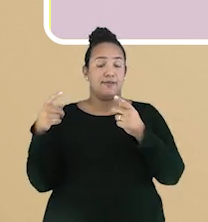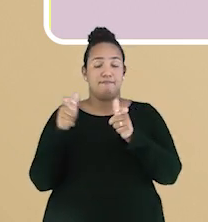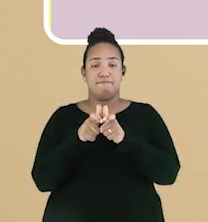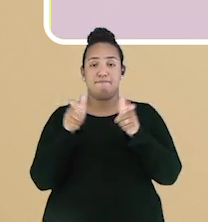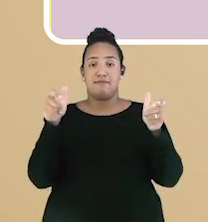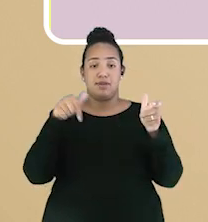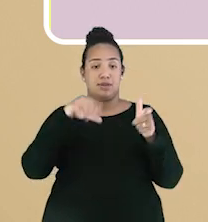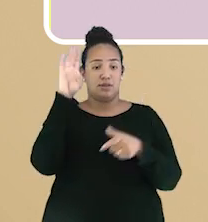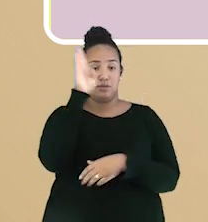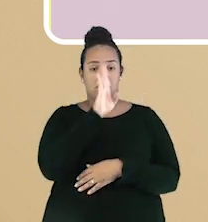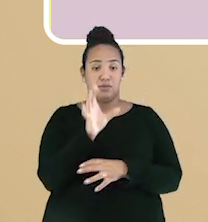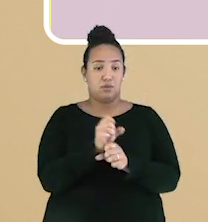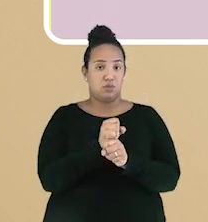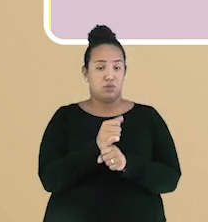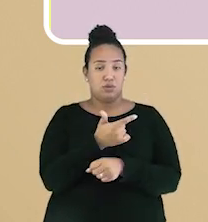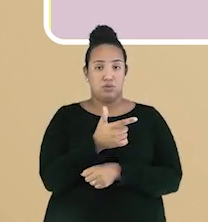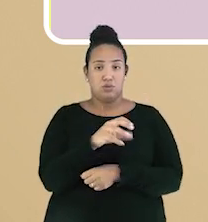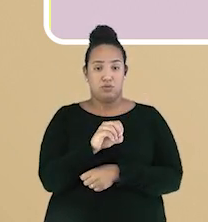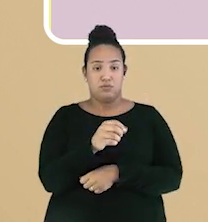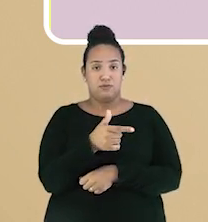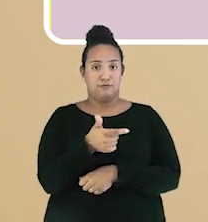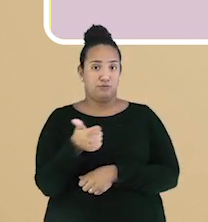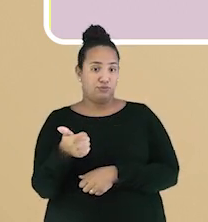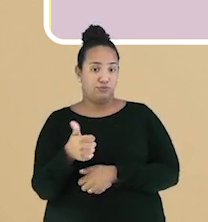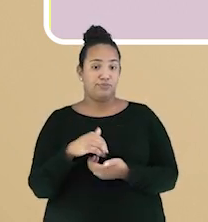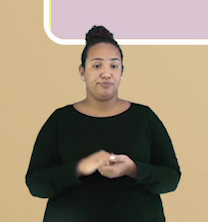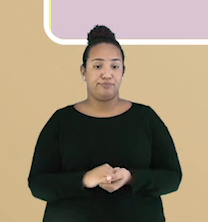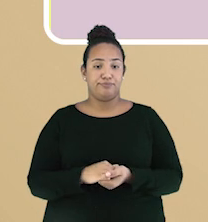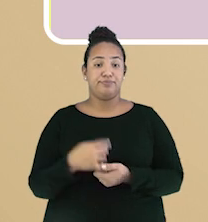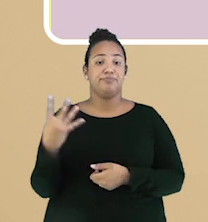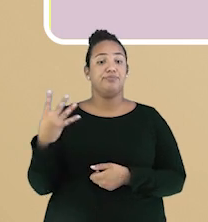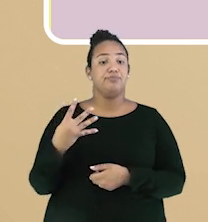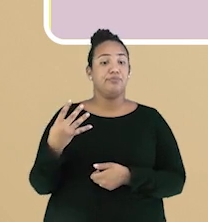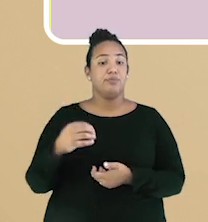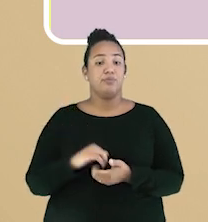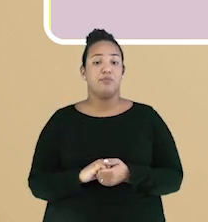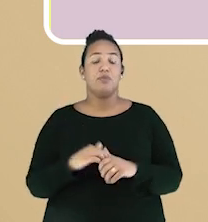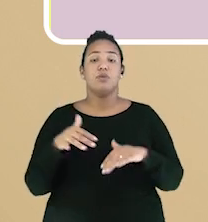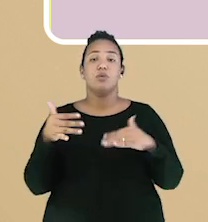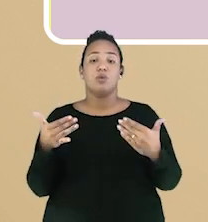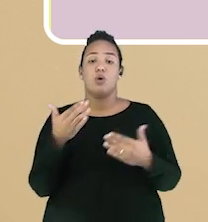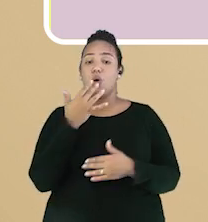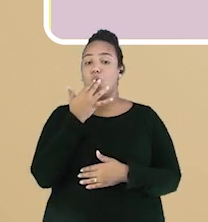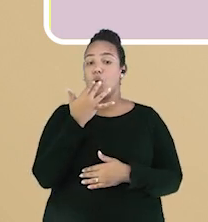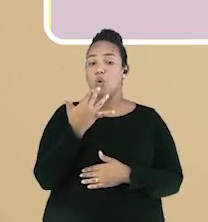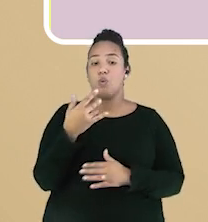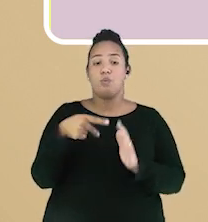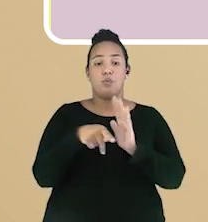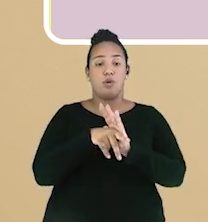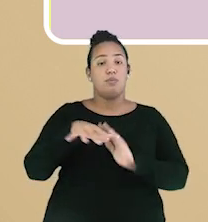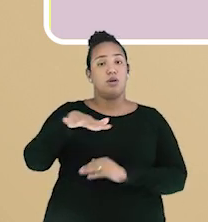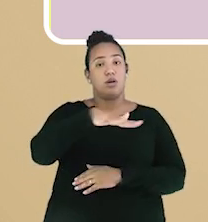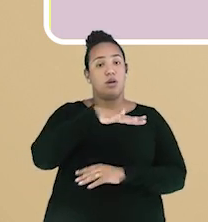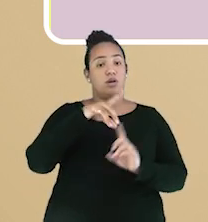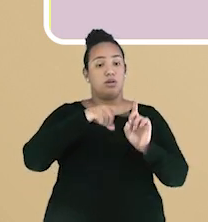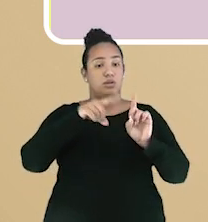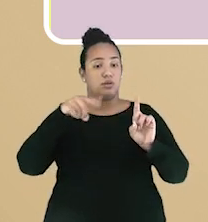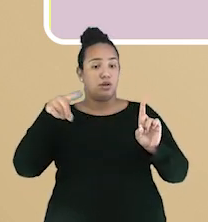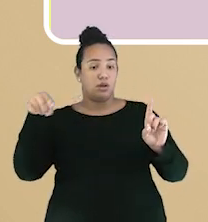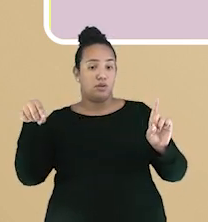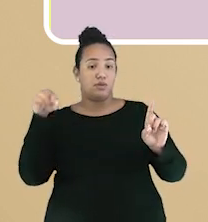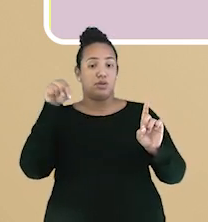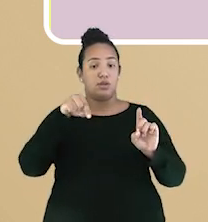no Brasil em 2021? Quarto, qual é a cor da área do gráfico de setor